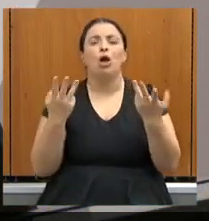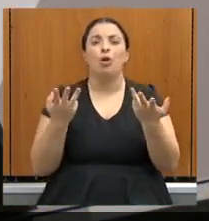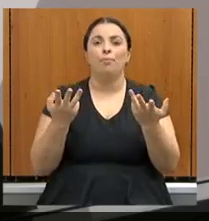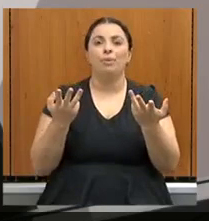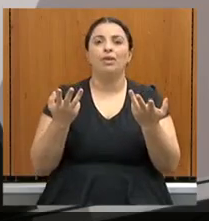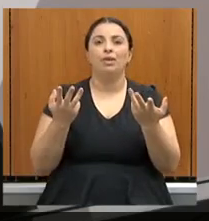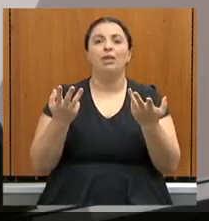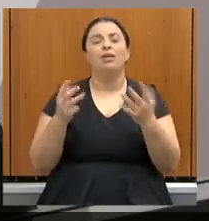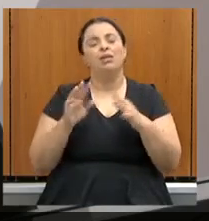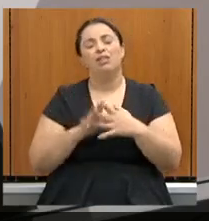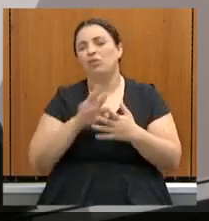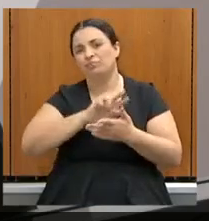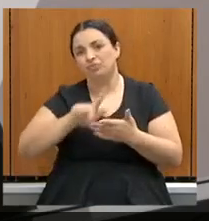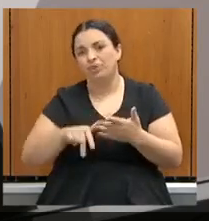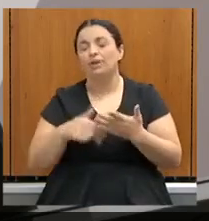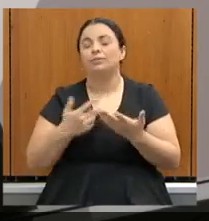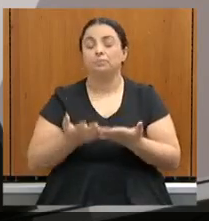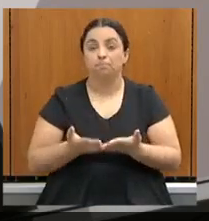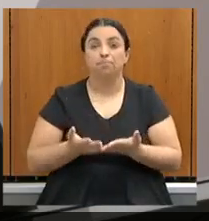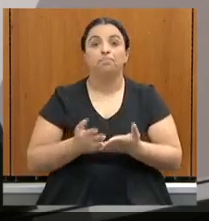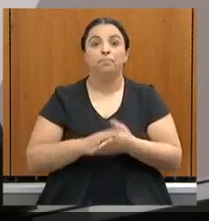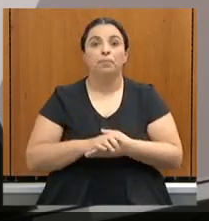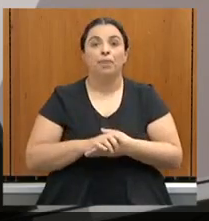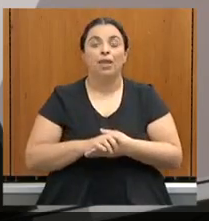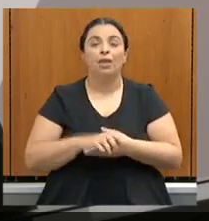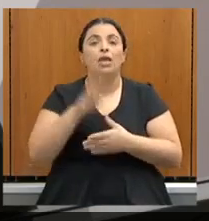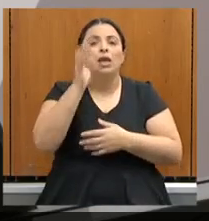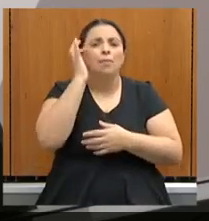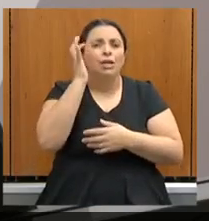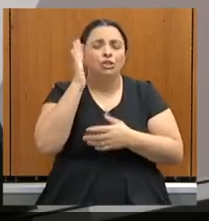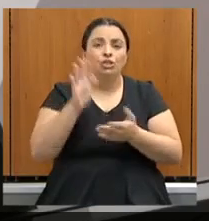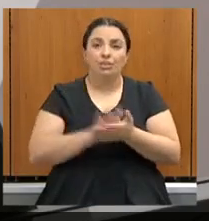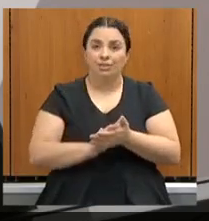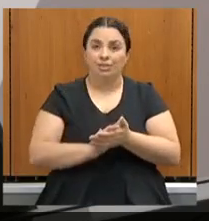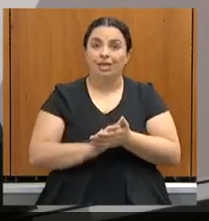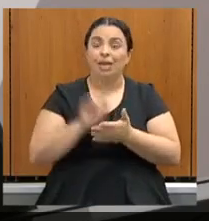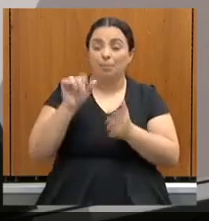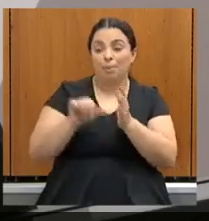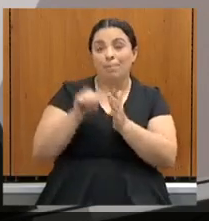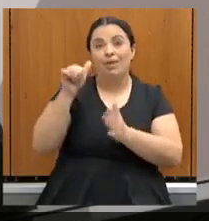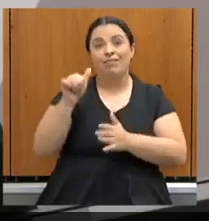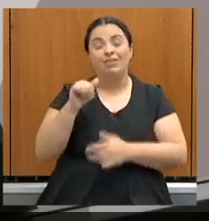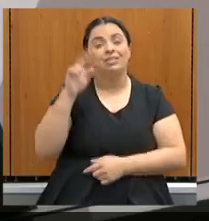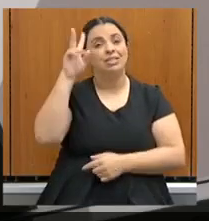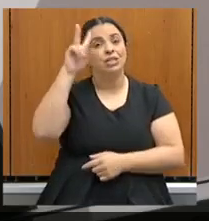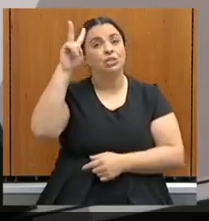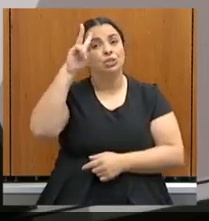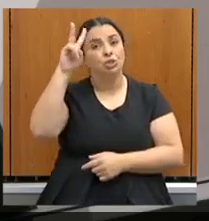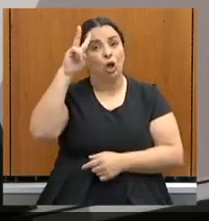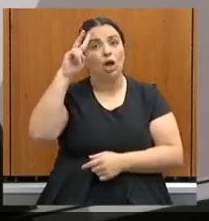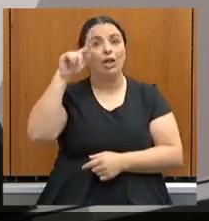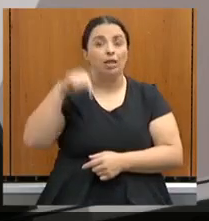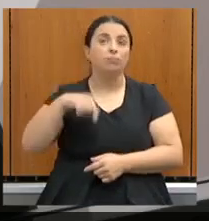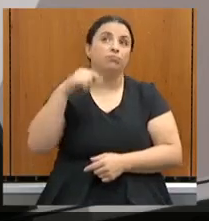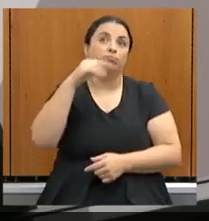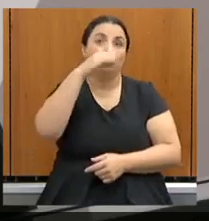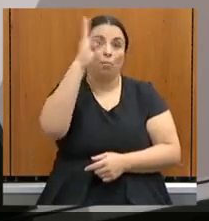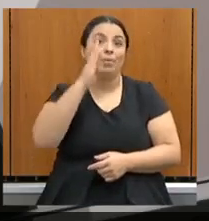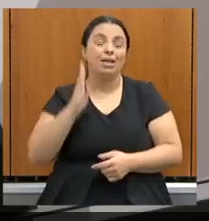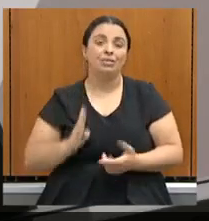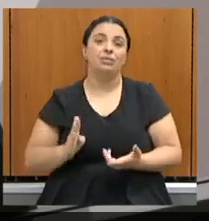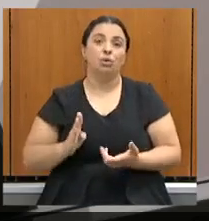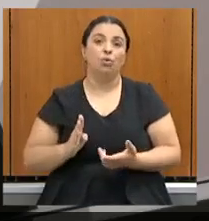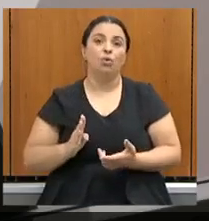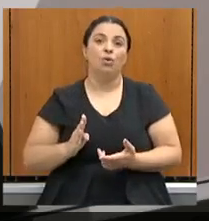Imaginem, gente, que foi a primeira vez na história do país, com a Lei Aldeblanc e Minas